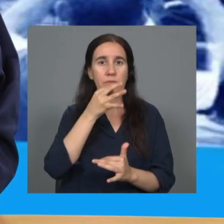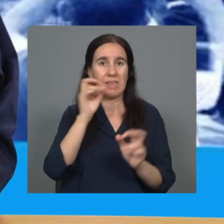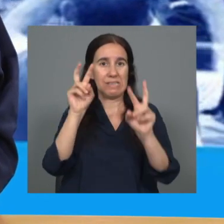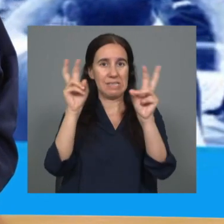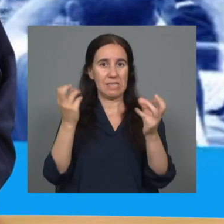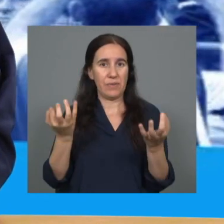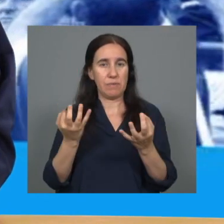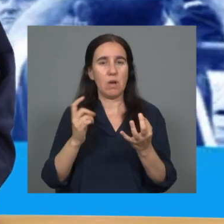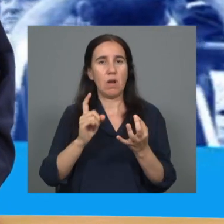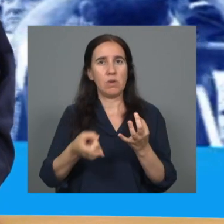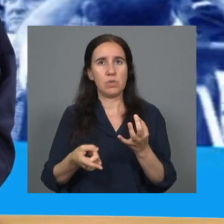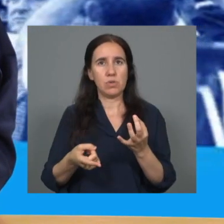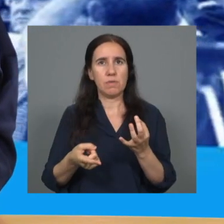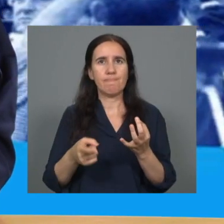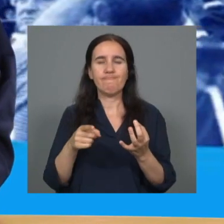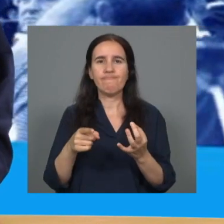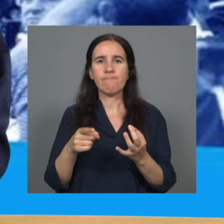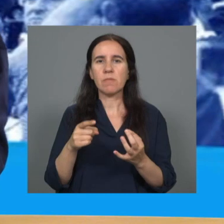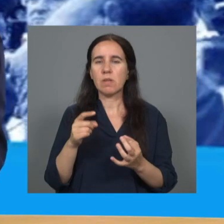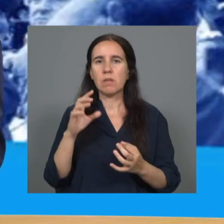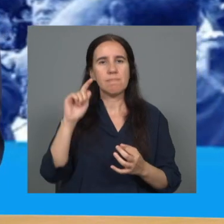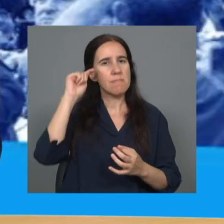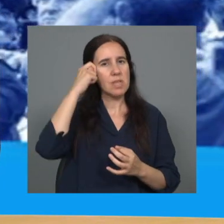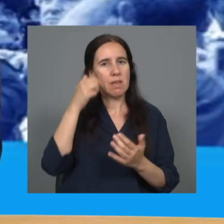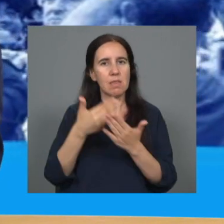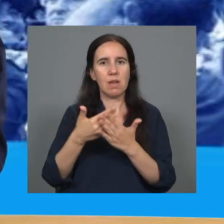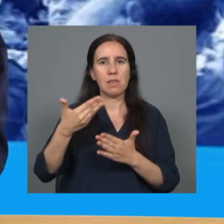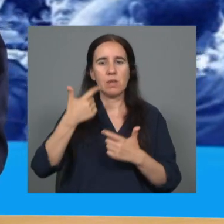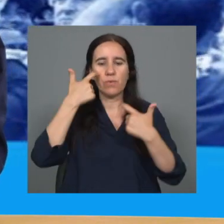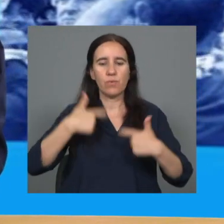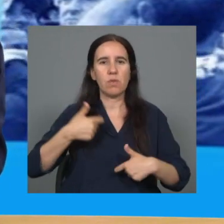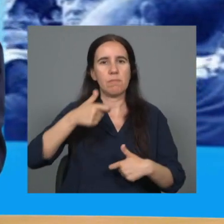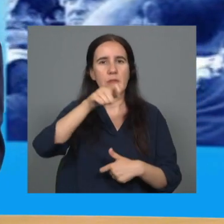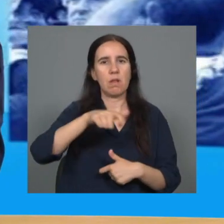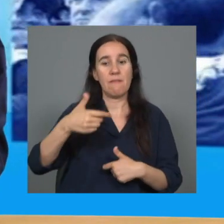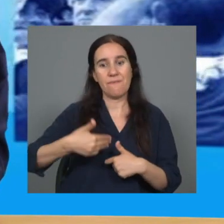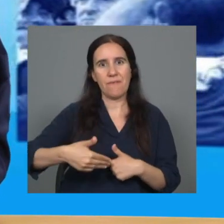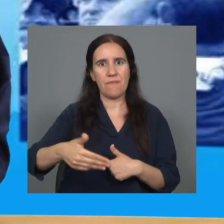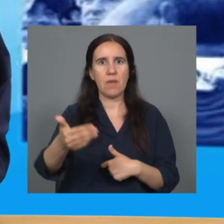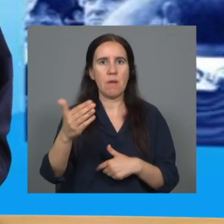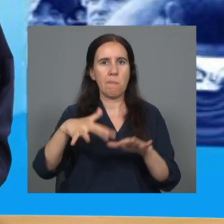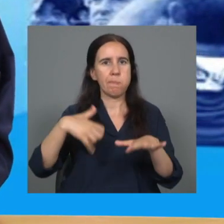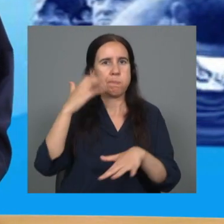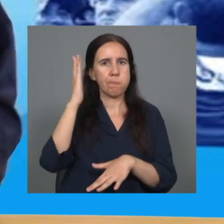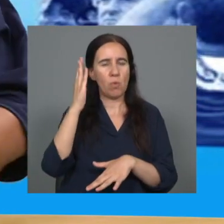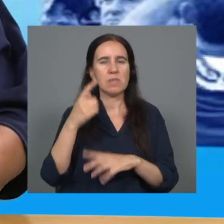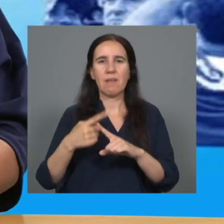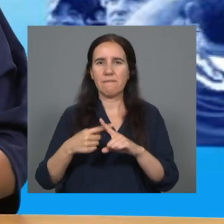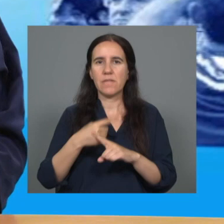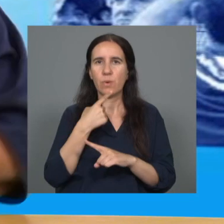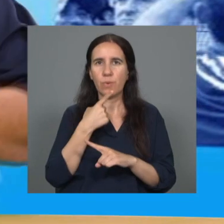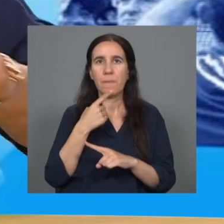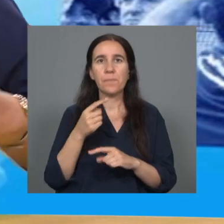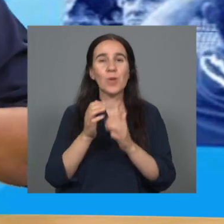facto destes atentados aos direitos fundamentais. Vai ser um congresso muito interessante, todos aqueles